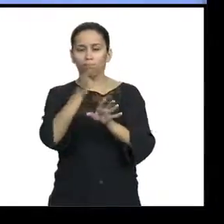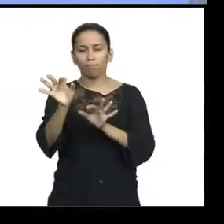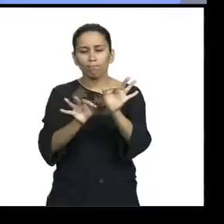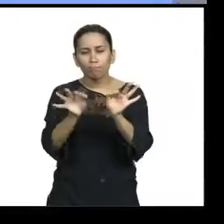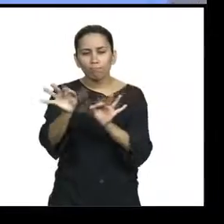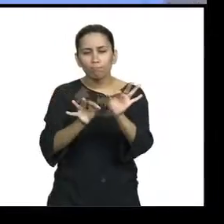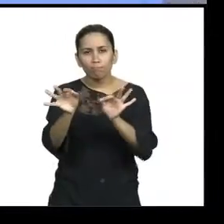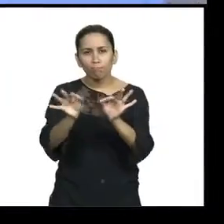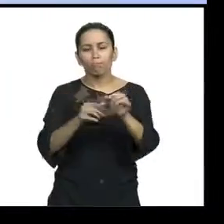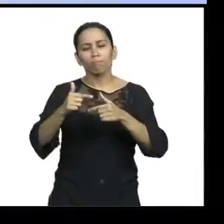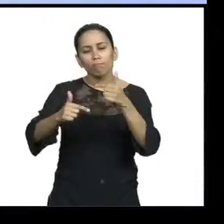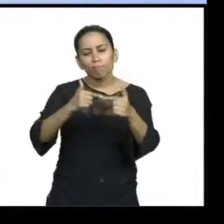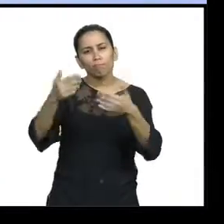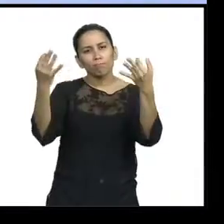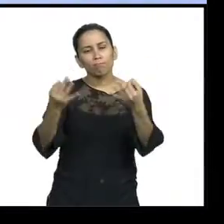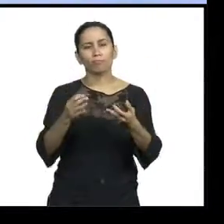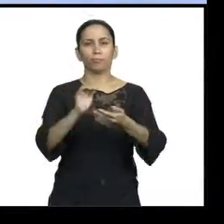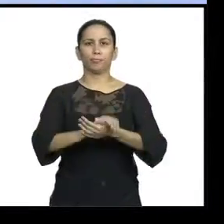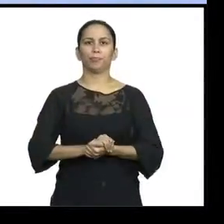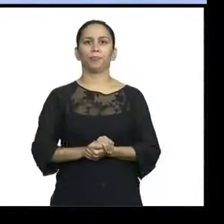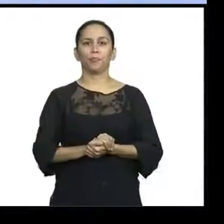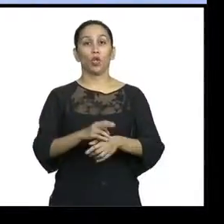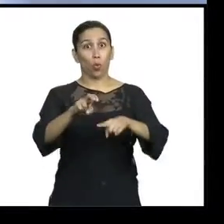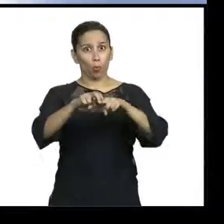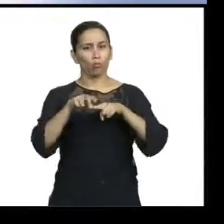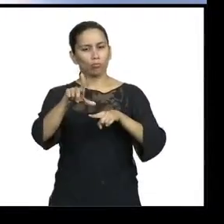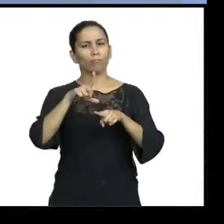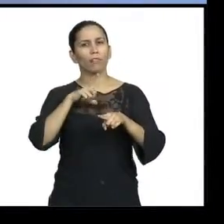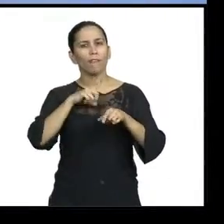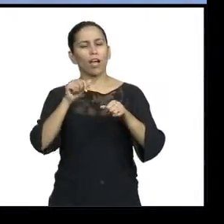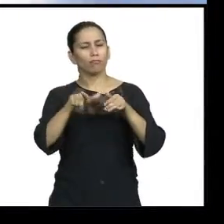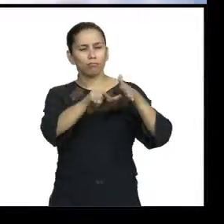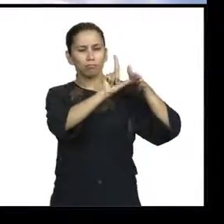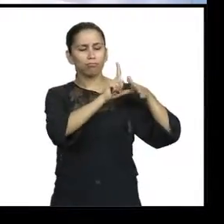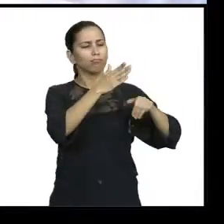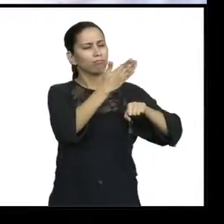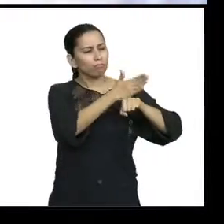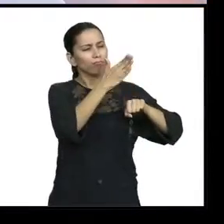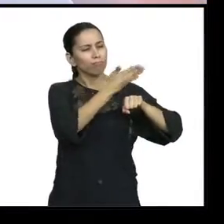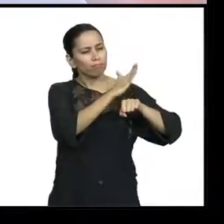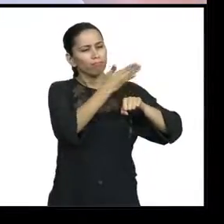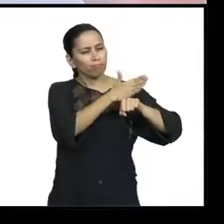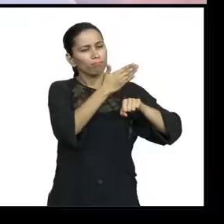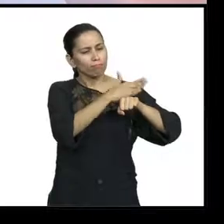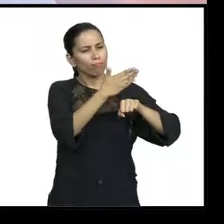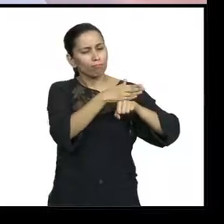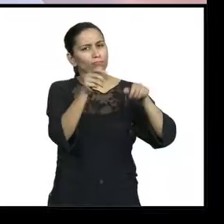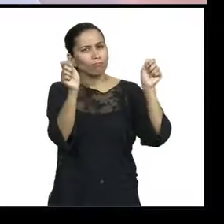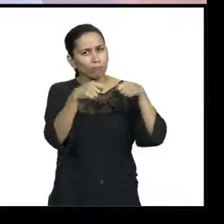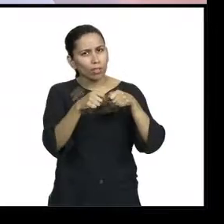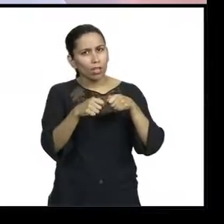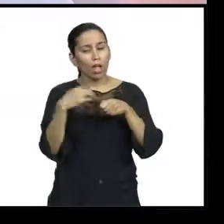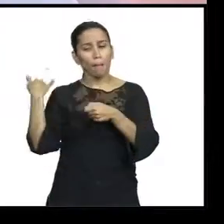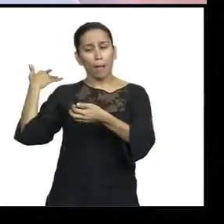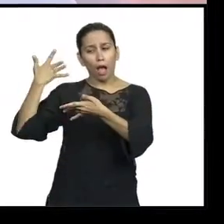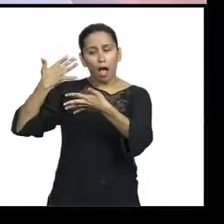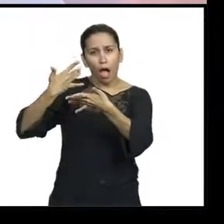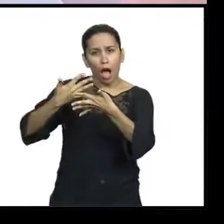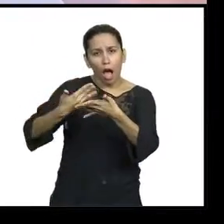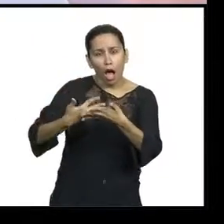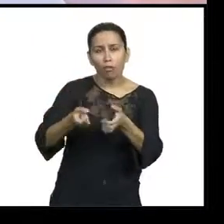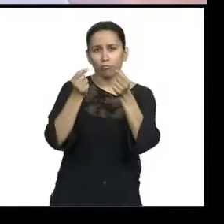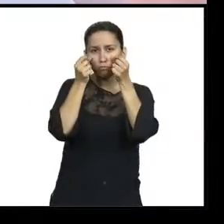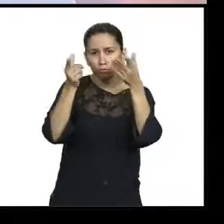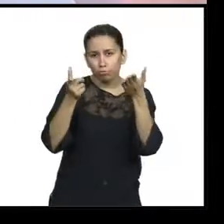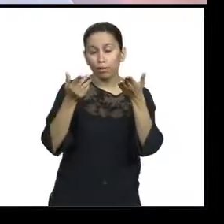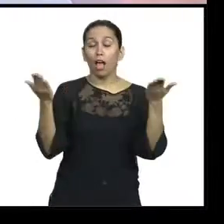que você passa por treinamento e capacitação. Durante essas atividades, é importante estar atento. Agora, você vai ver alguns